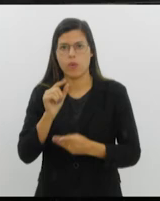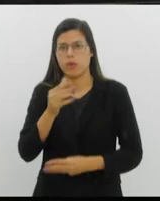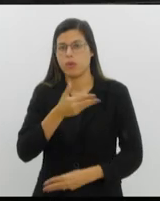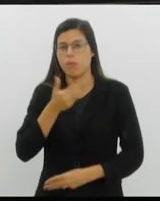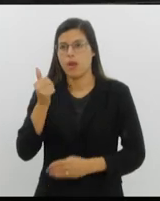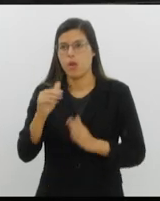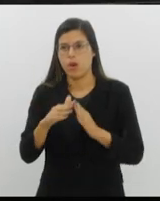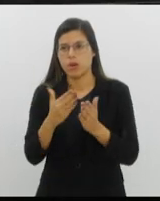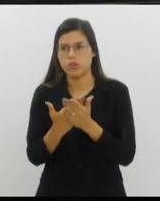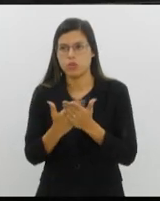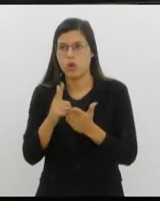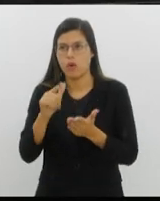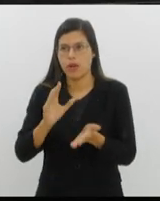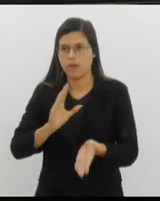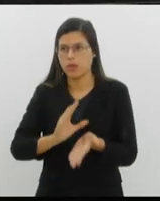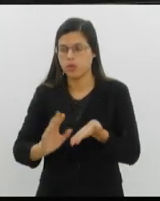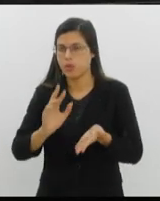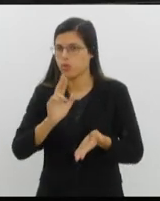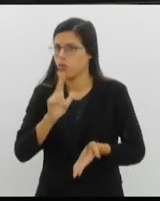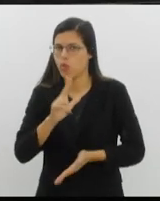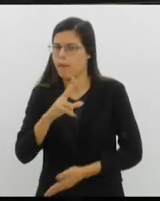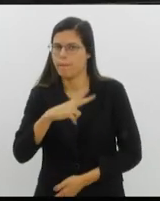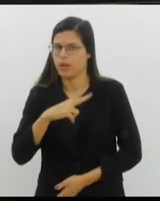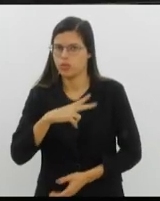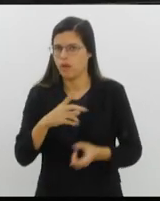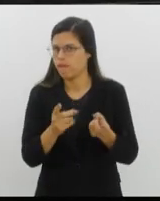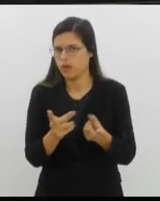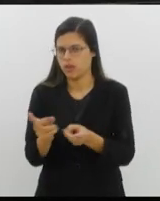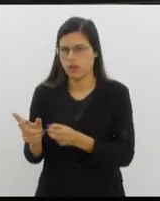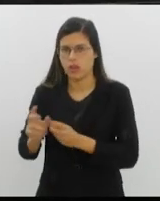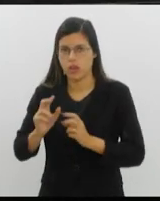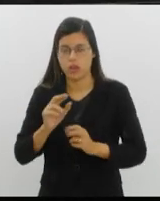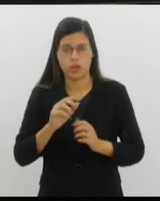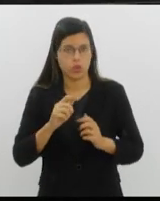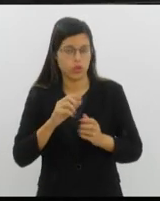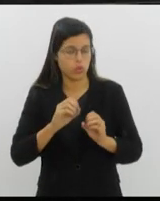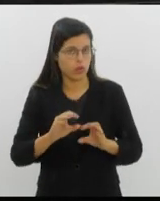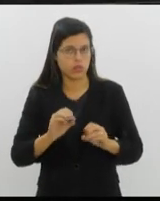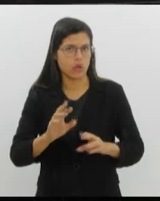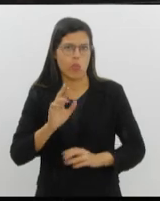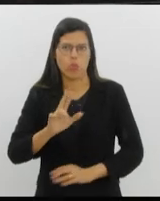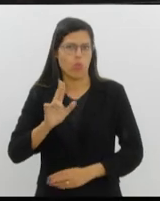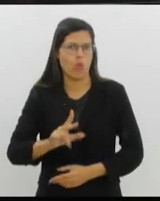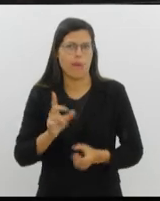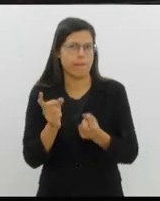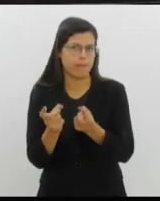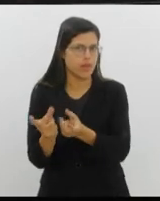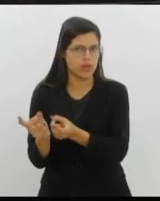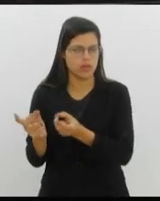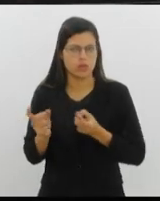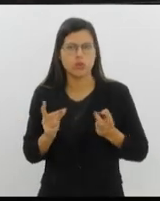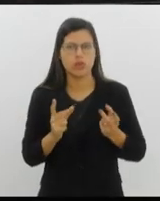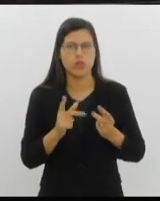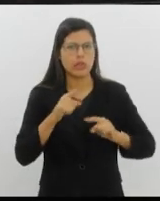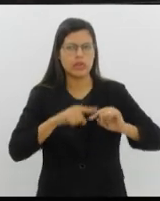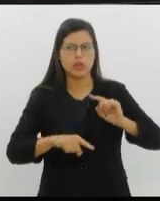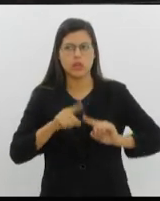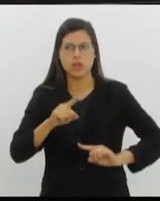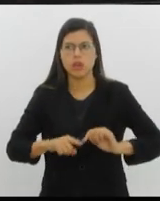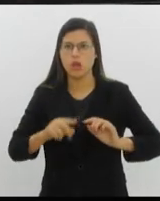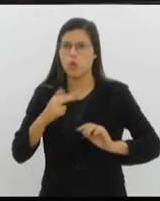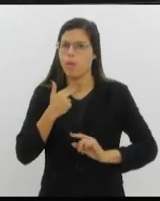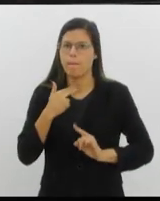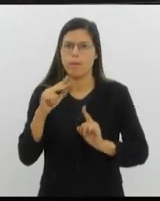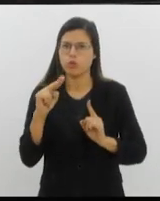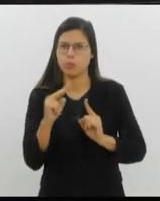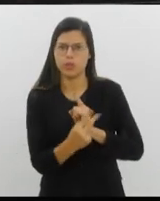investimento, não é privatização. Educação não pode ser mercadoria, educação não pode ser a perspectiva de lucro